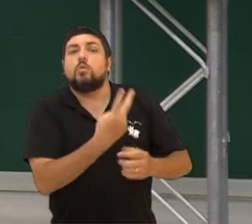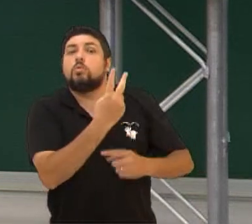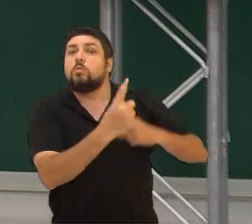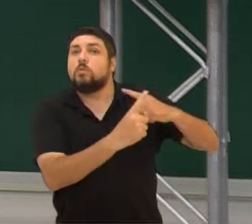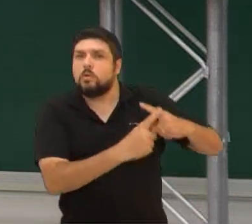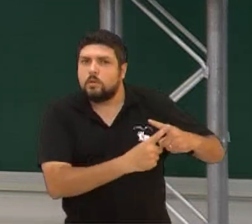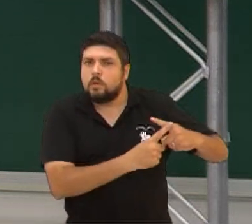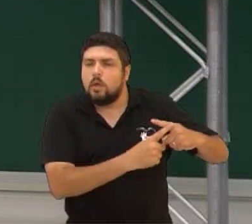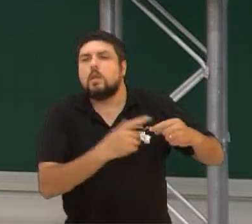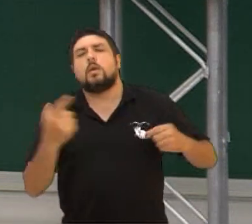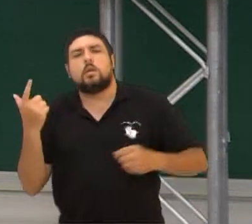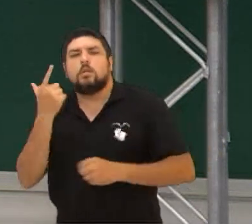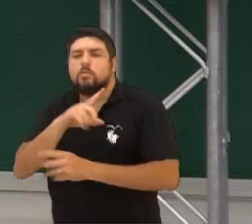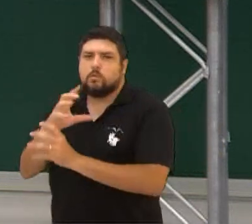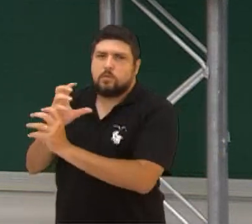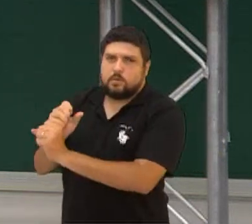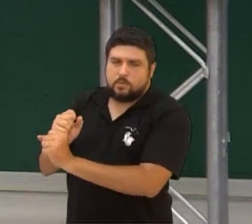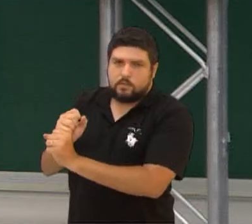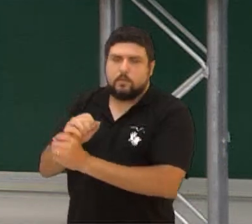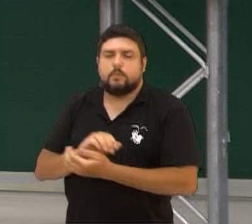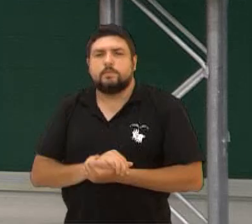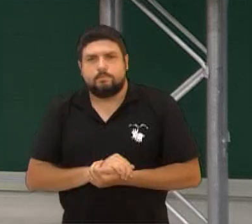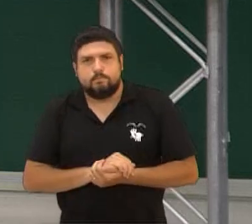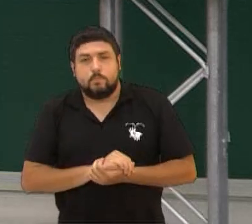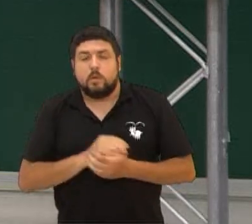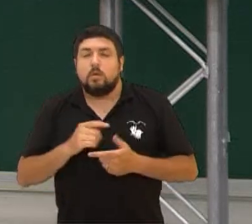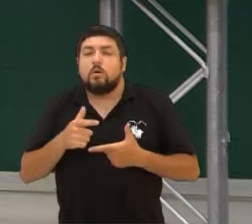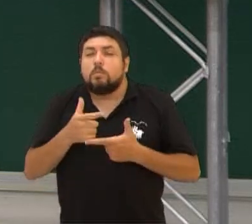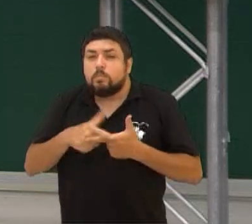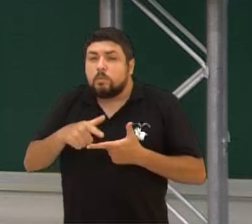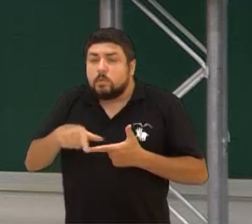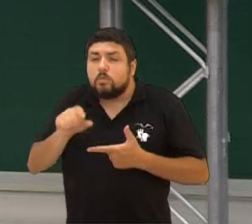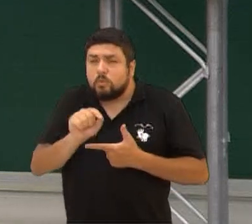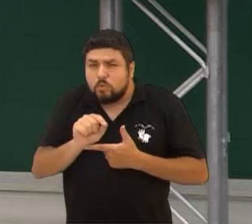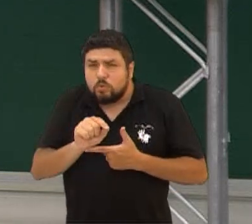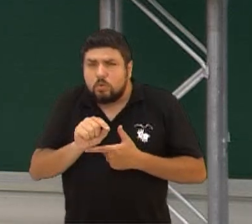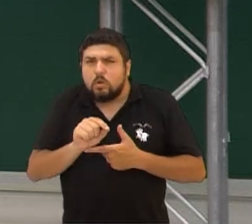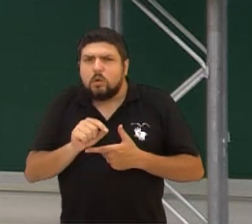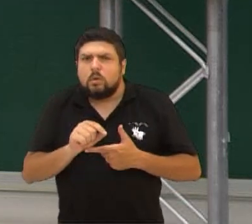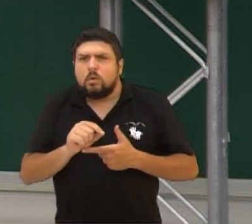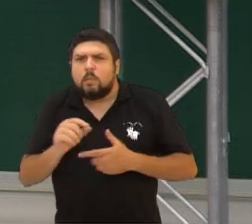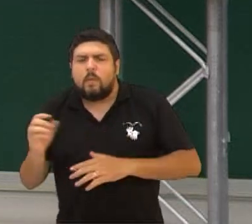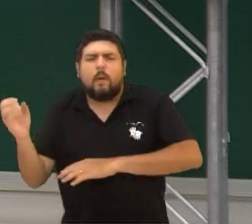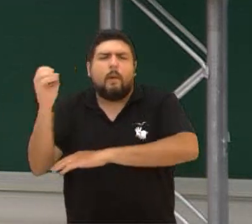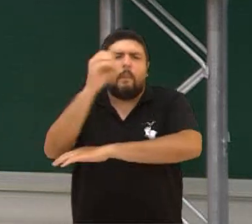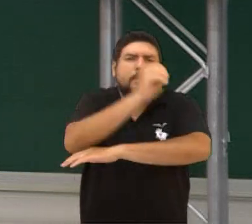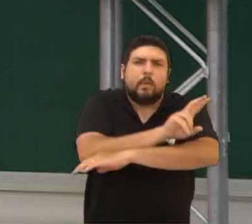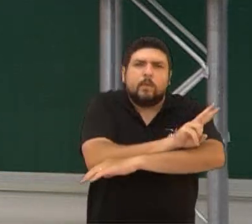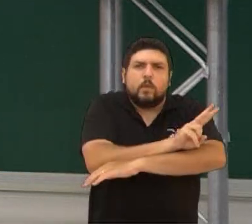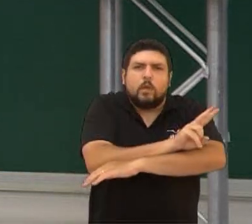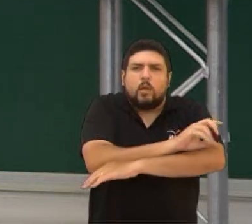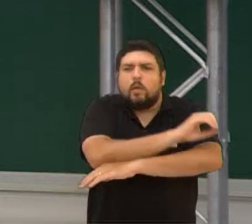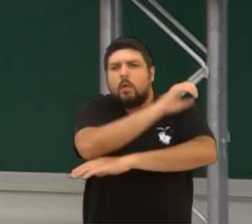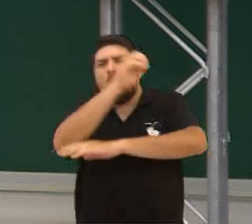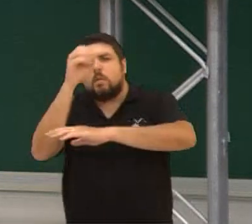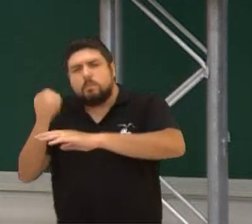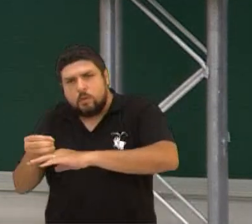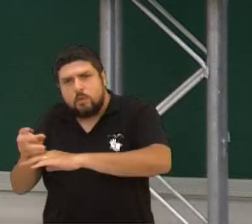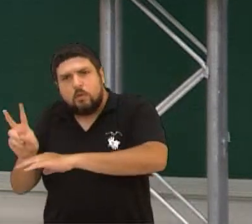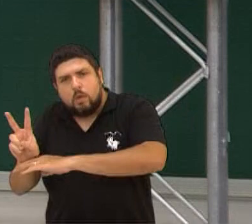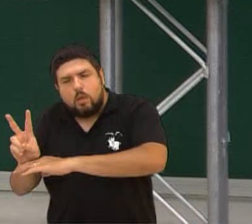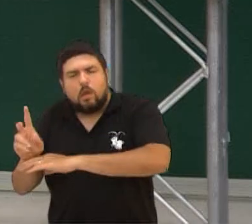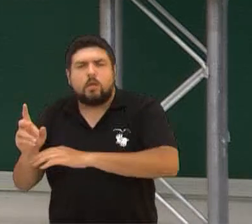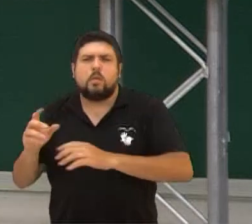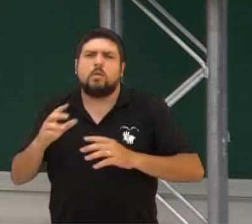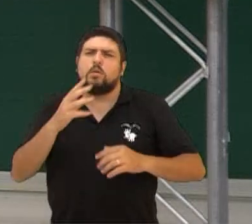daí sim o teu time marcar ponto. O grande problema da vantagem é que deixava os jogos muito longos, né? Demorava muito uma